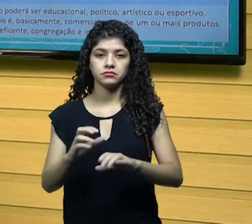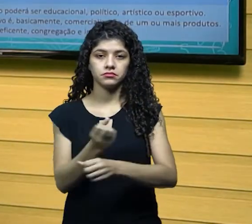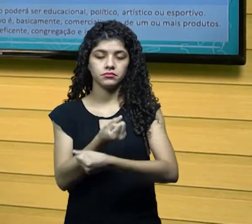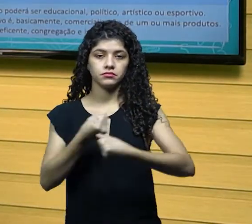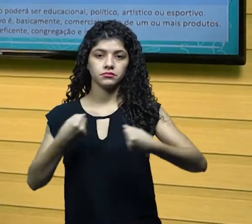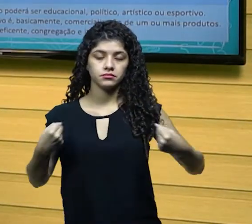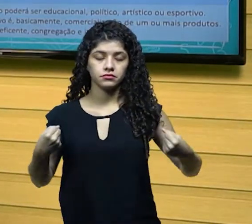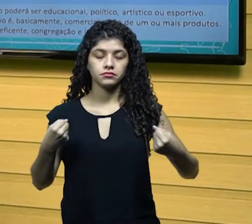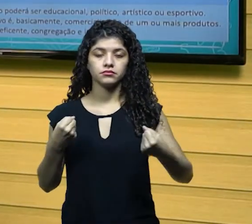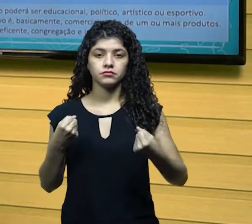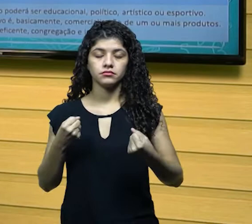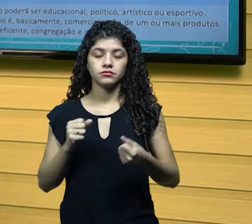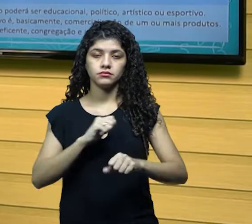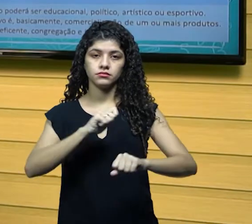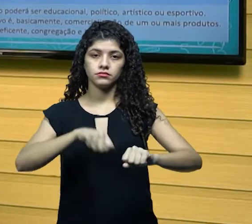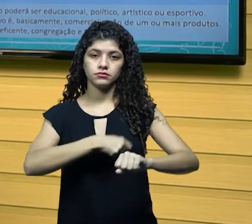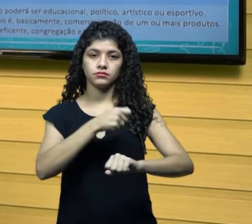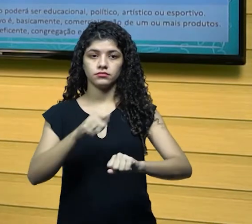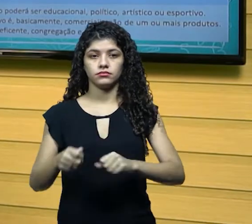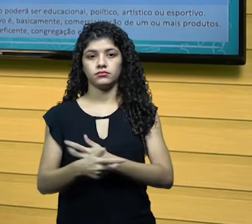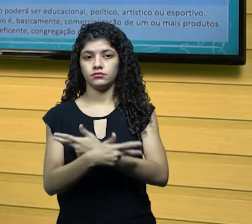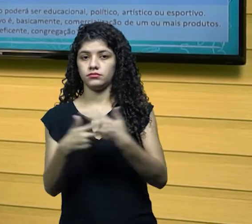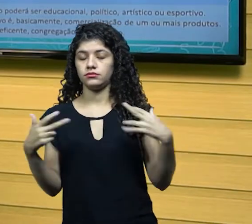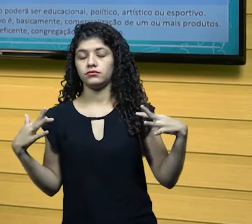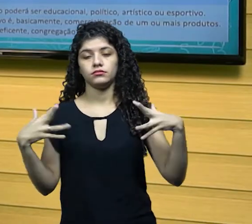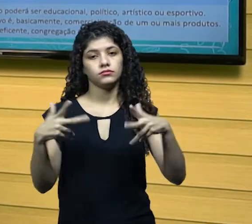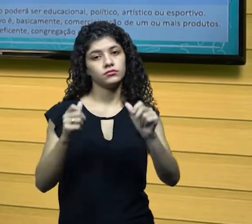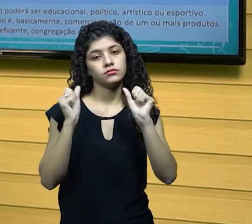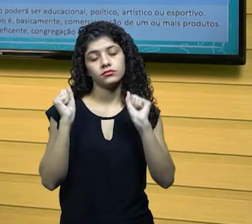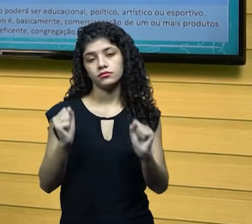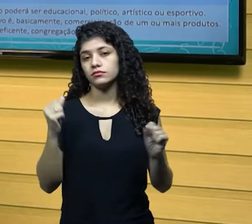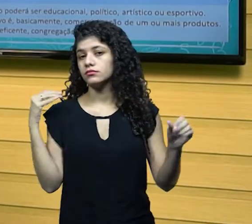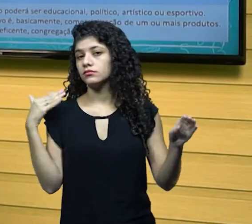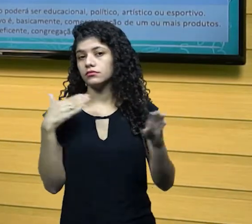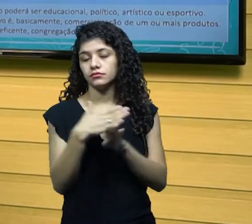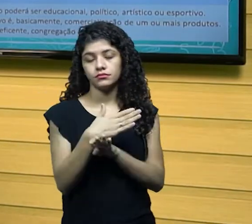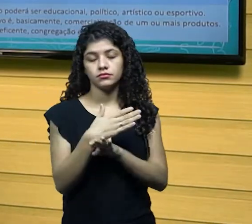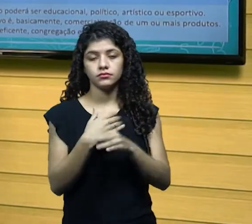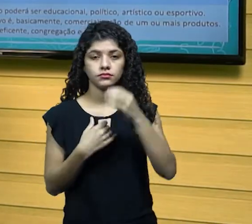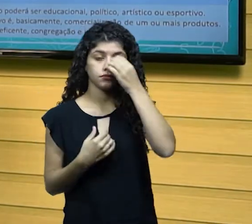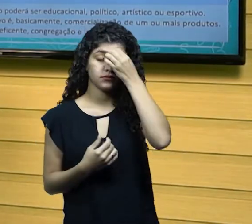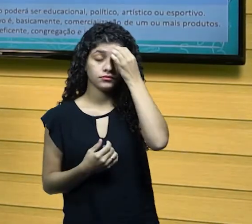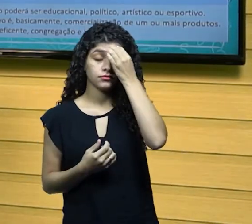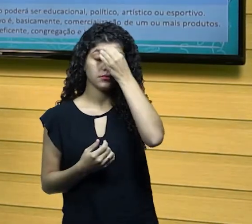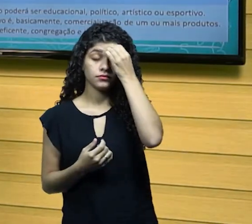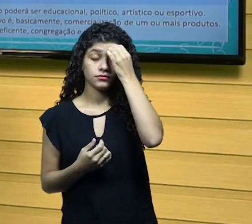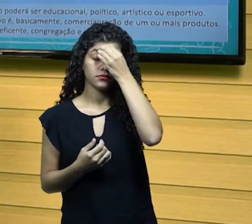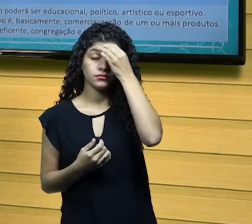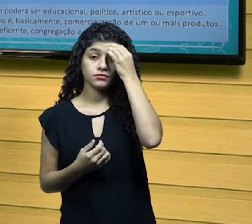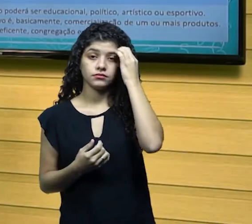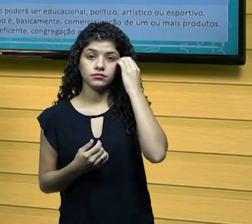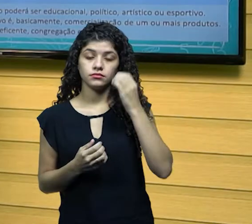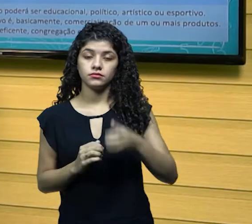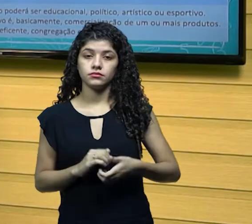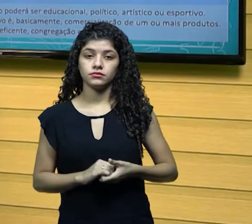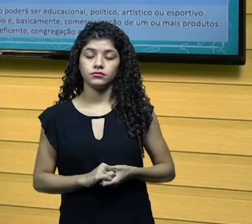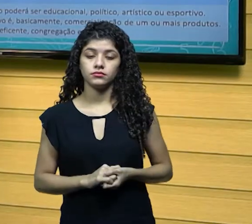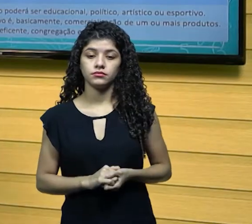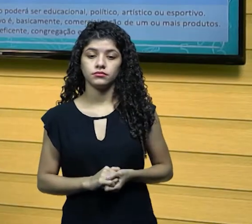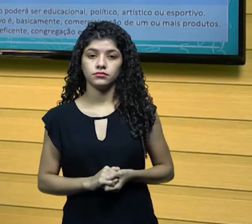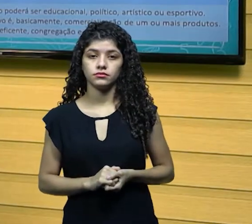pouco mais amplo né eu vou fazer uma feira gastronômica Esse é o meu perfil de participante